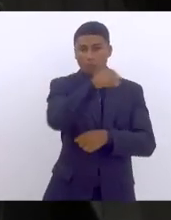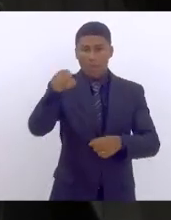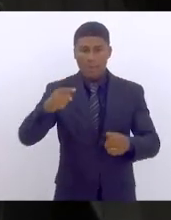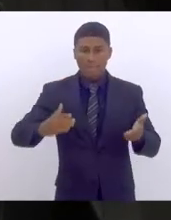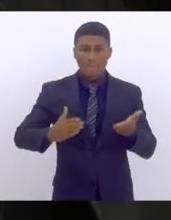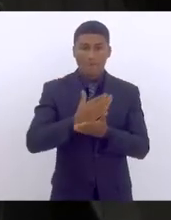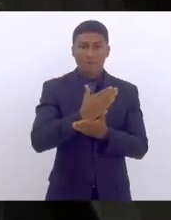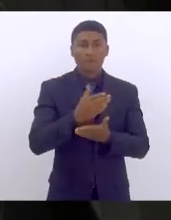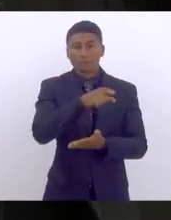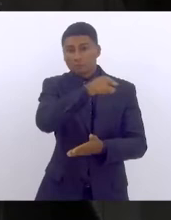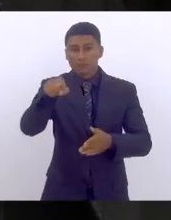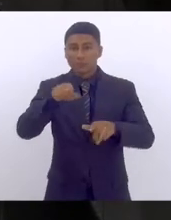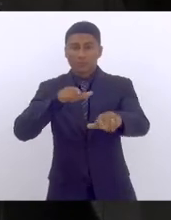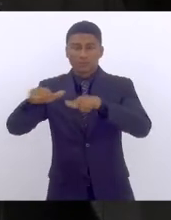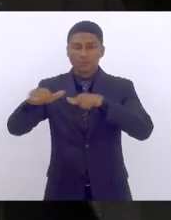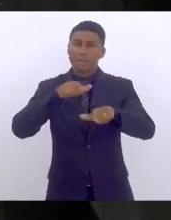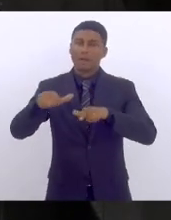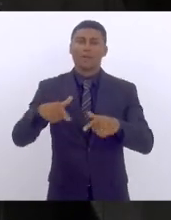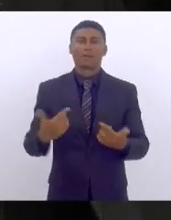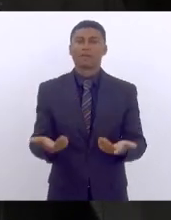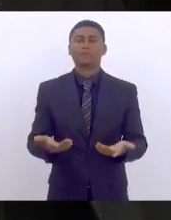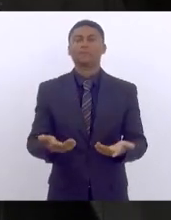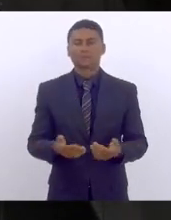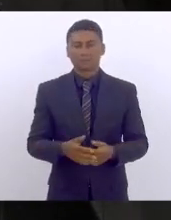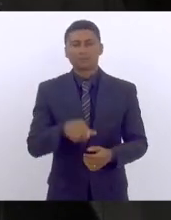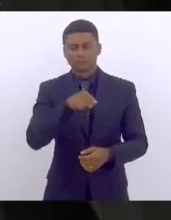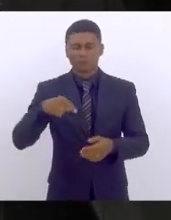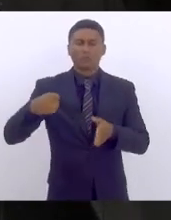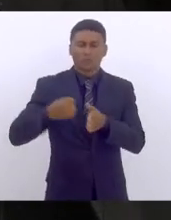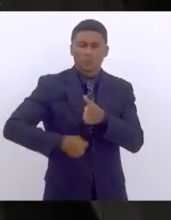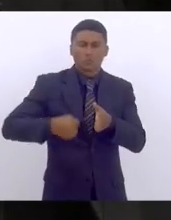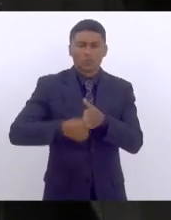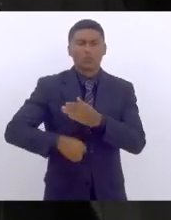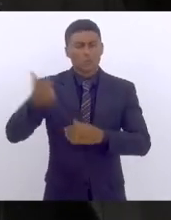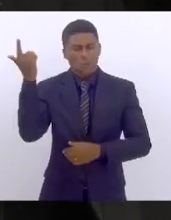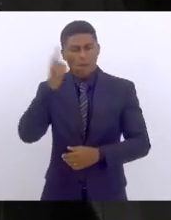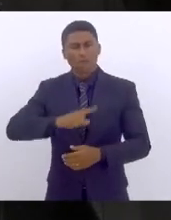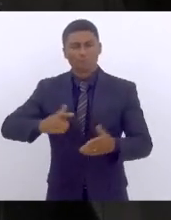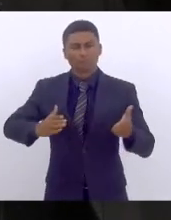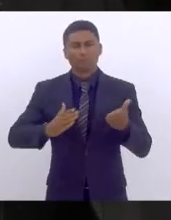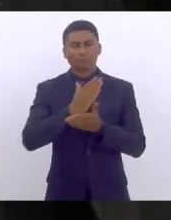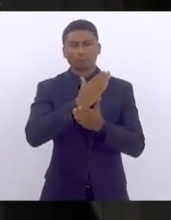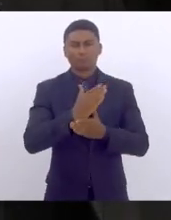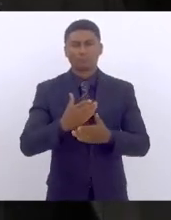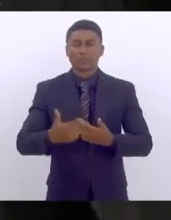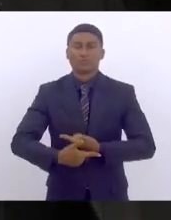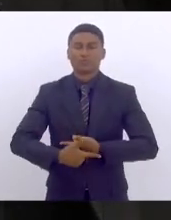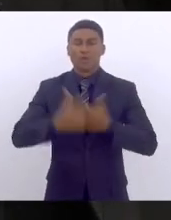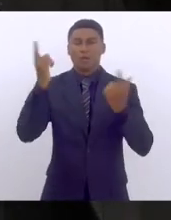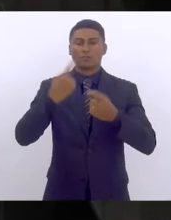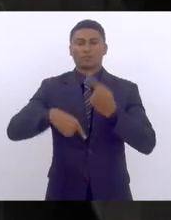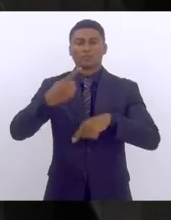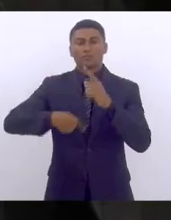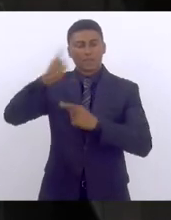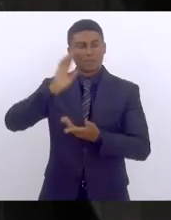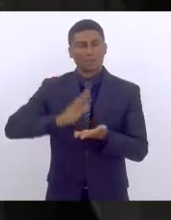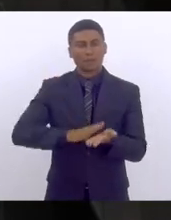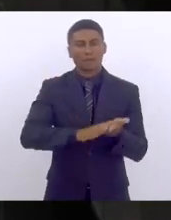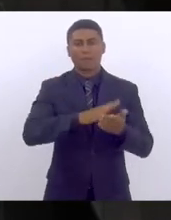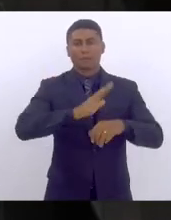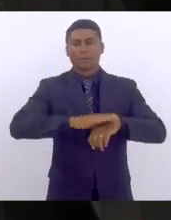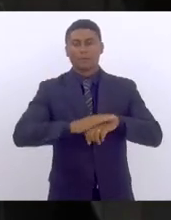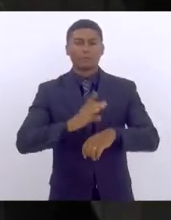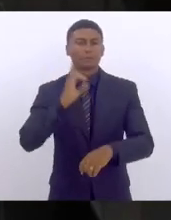possam trabalhar na função pela qual lutaram e que conquistaram por mérito. Sorte, sucesso, parabéns ao autor do projeto,